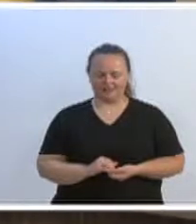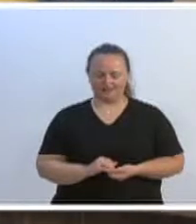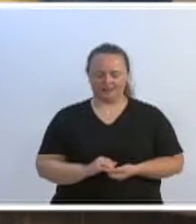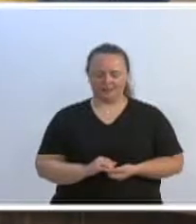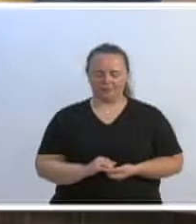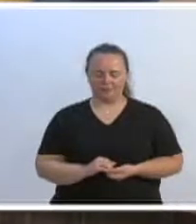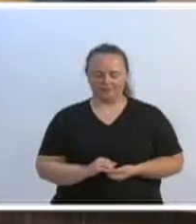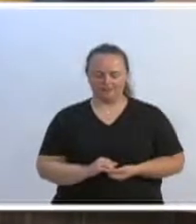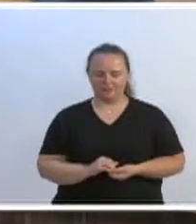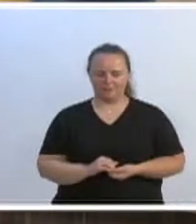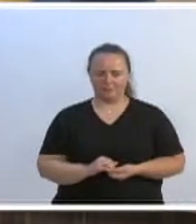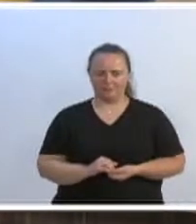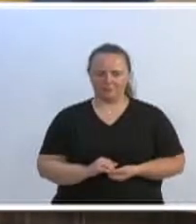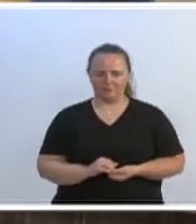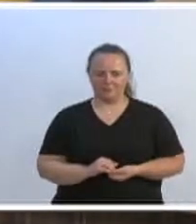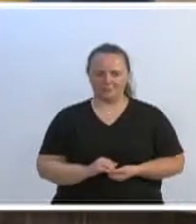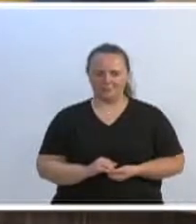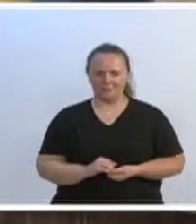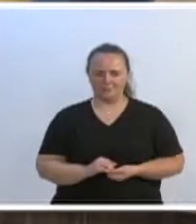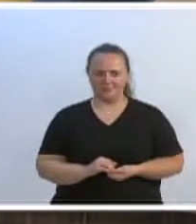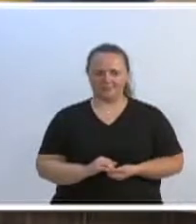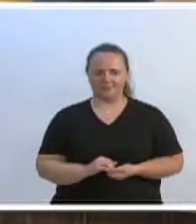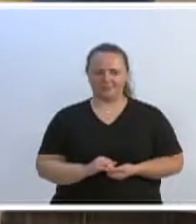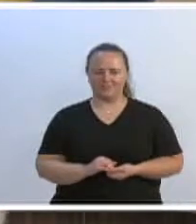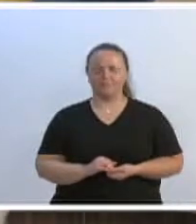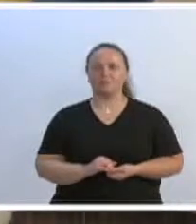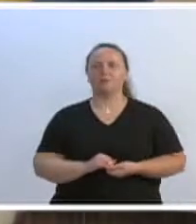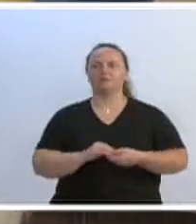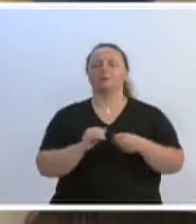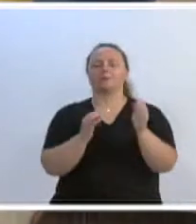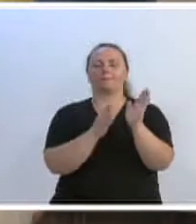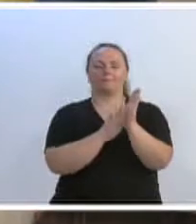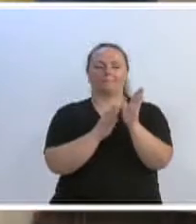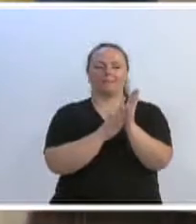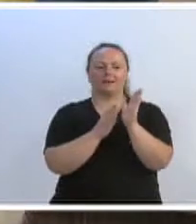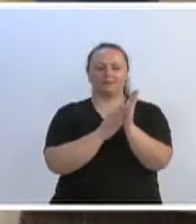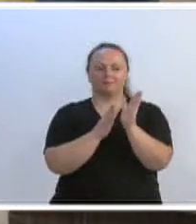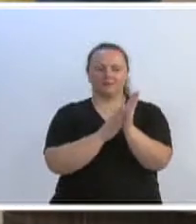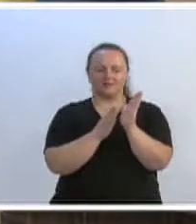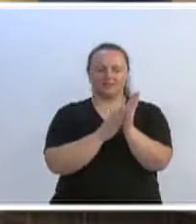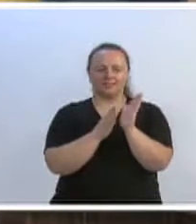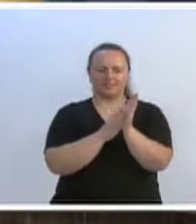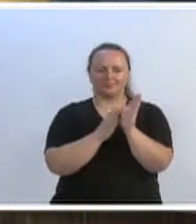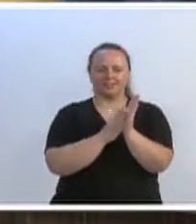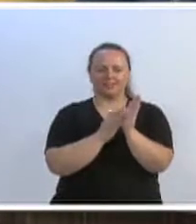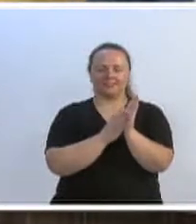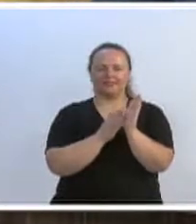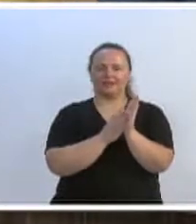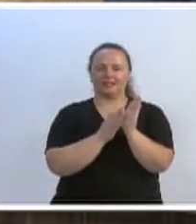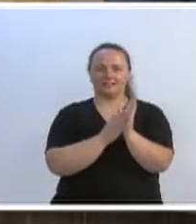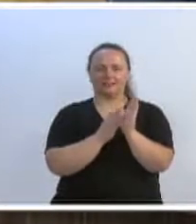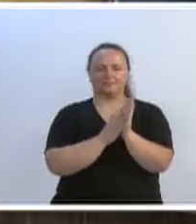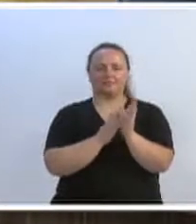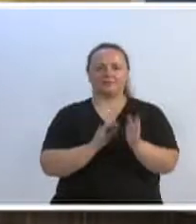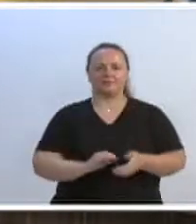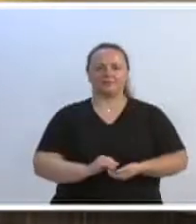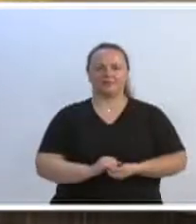Thaís Fagundes e Braga, Universidade Regional de Blumenau, na pessoa do reitor, João Natel,